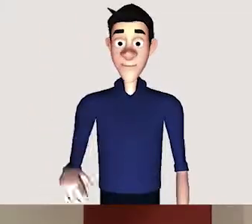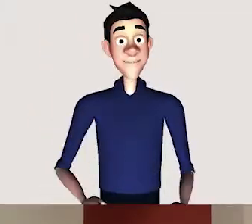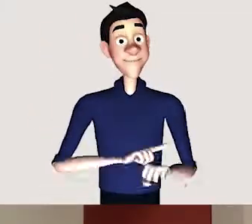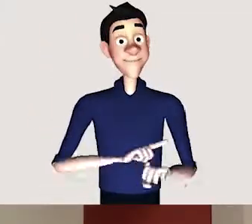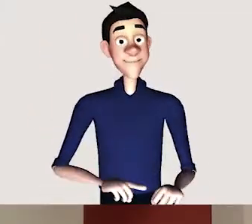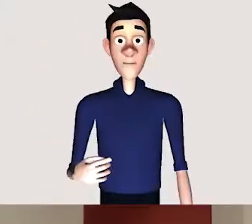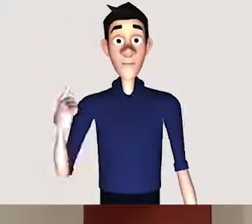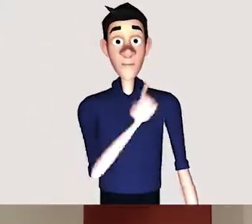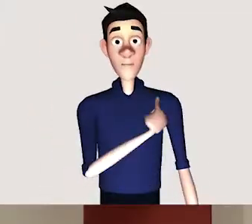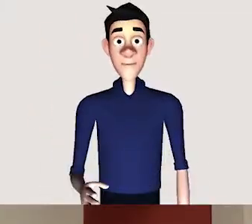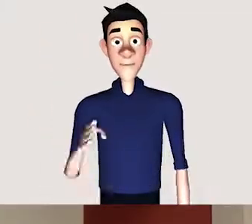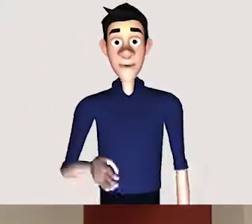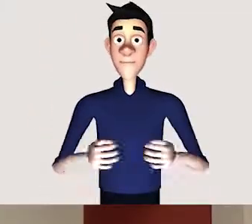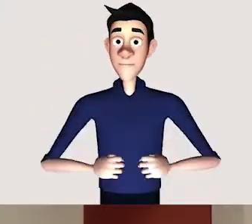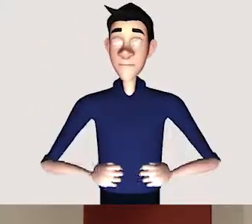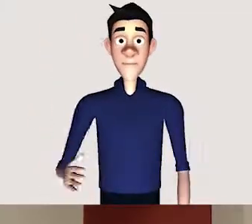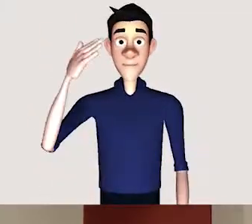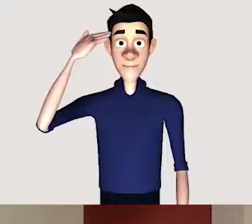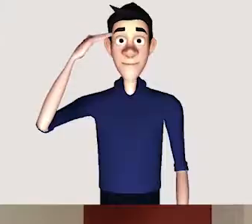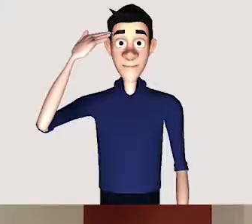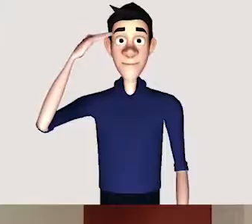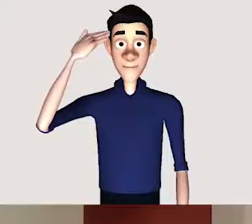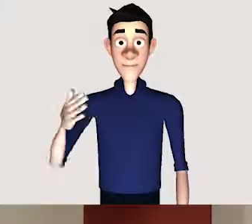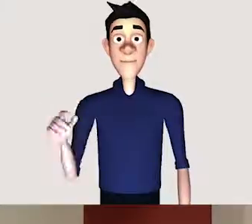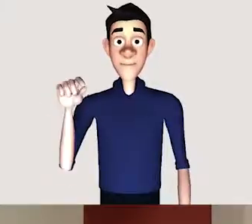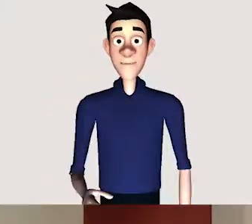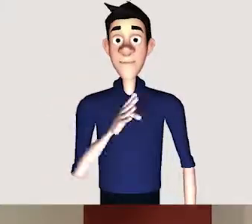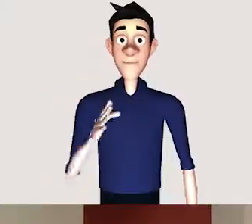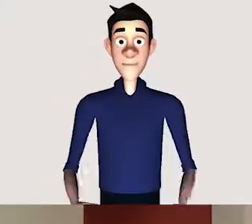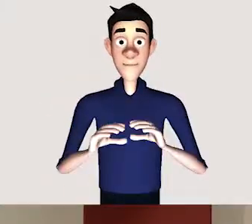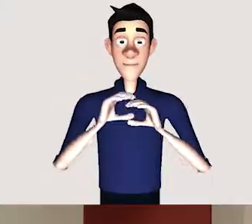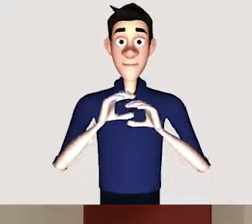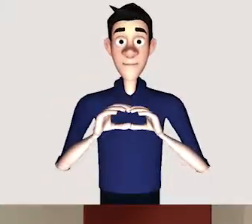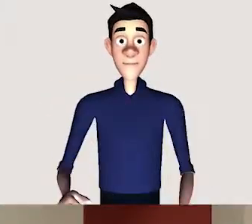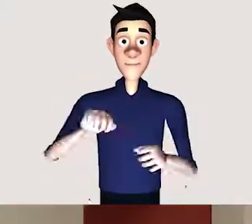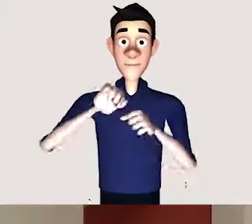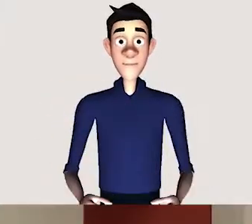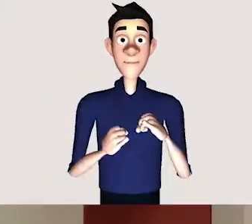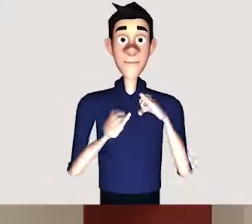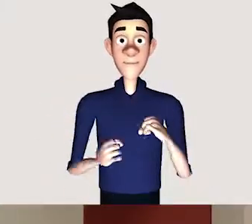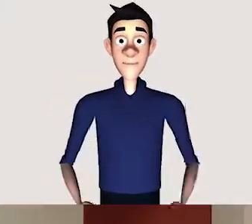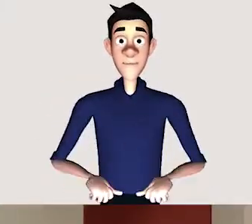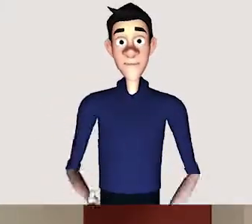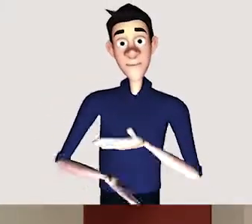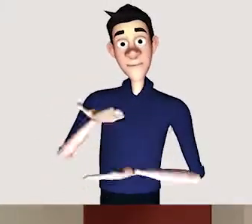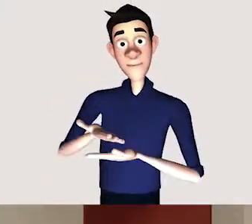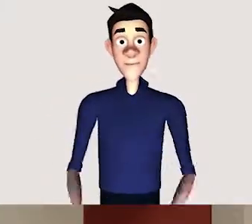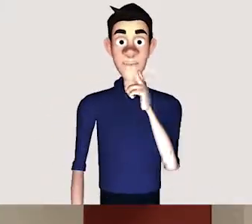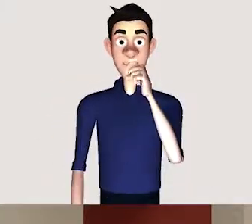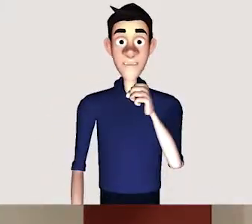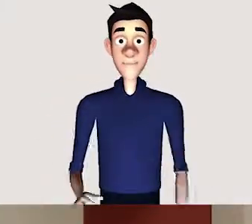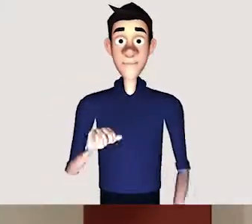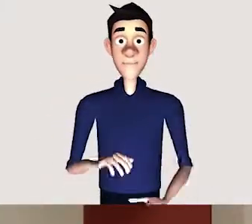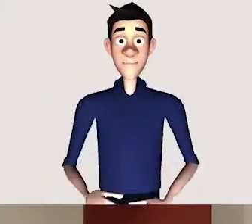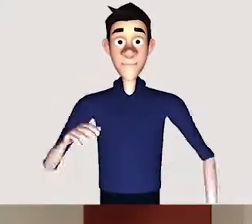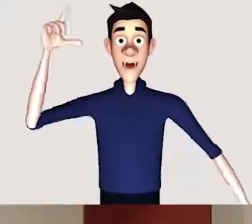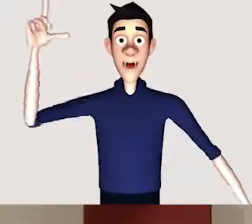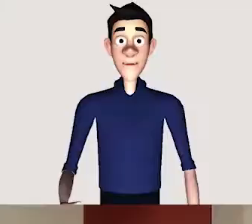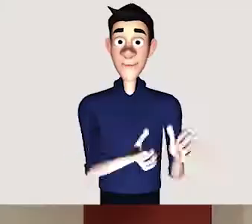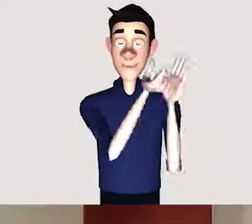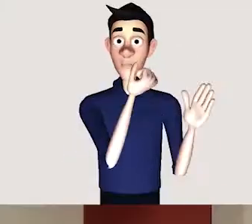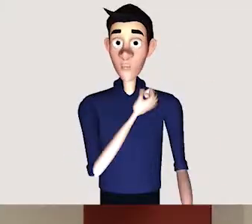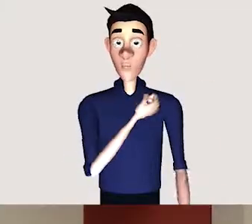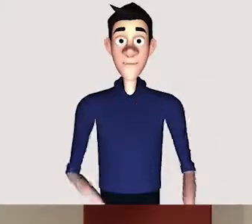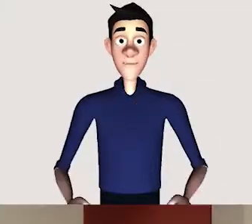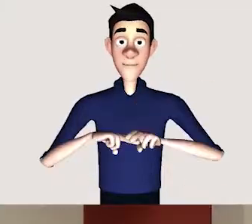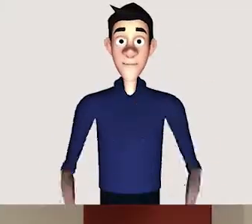uma herança paterna. Alguma coisa que se transmite de uma geração para uma outra geração.